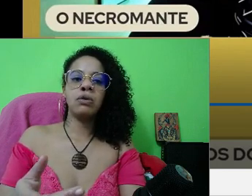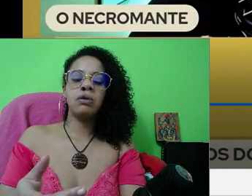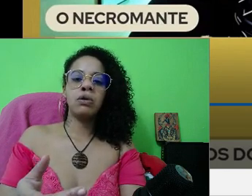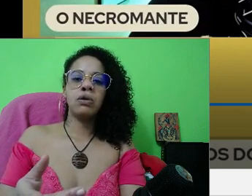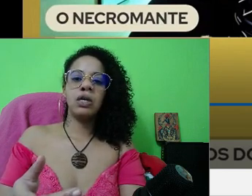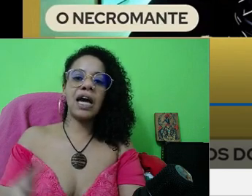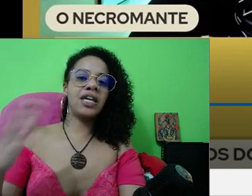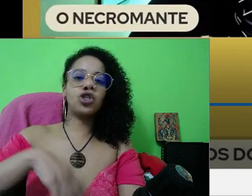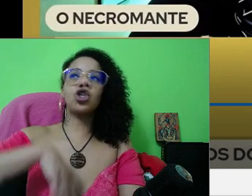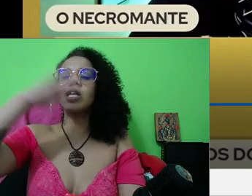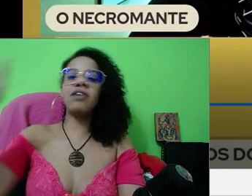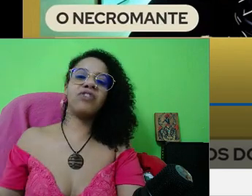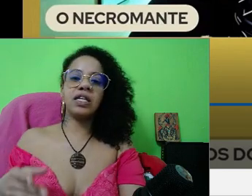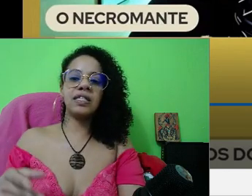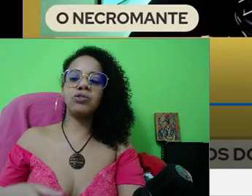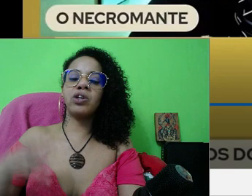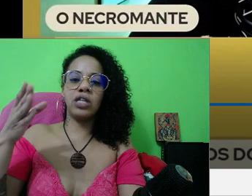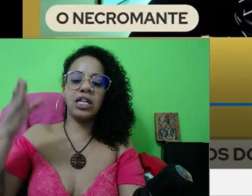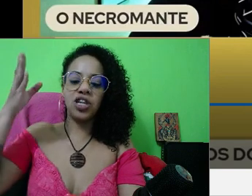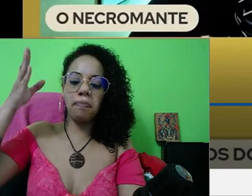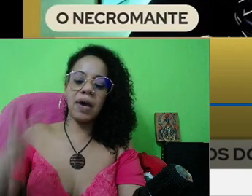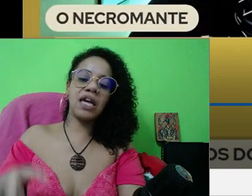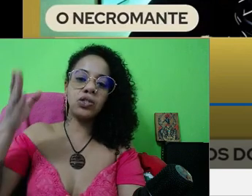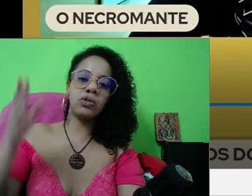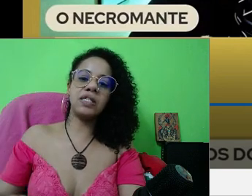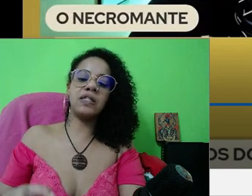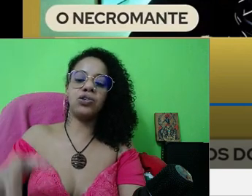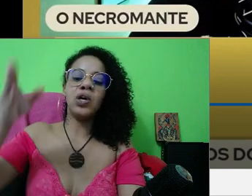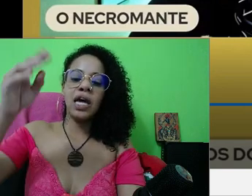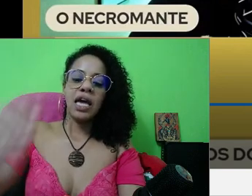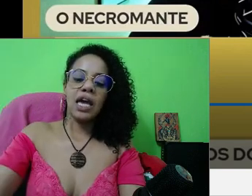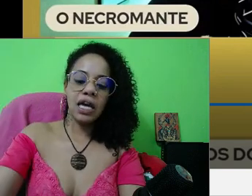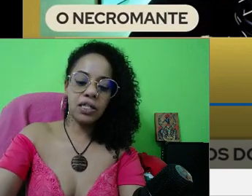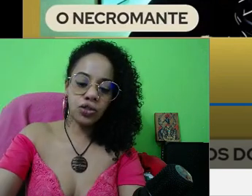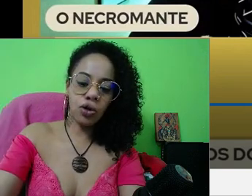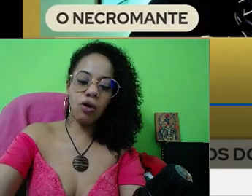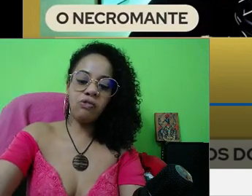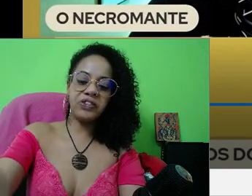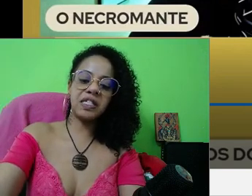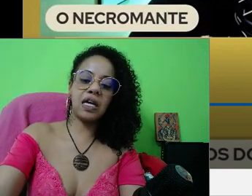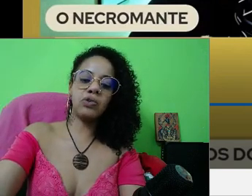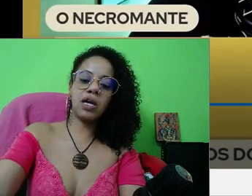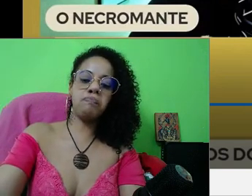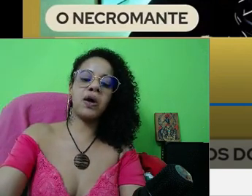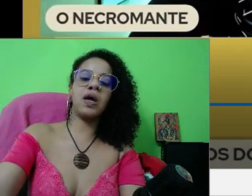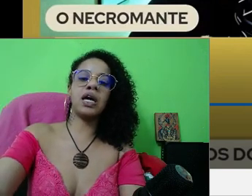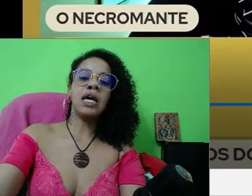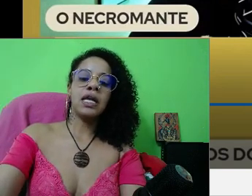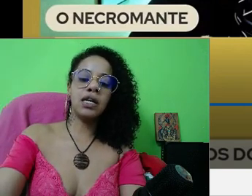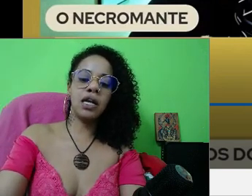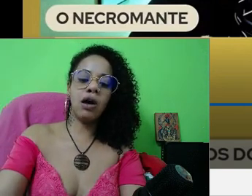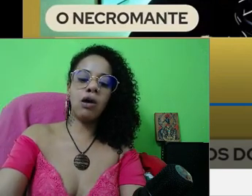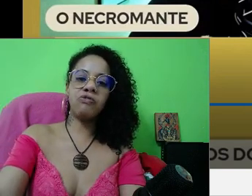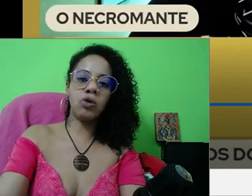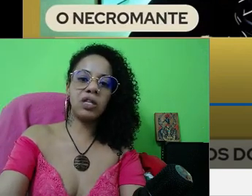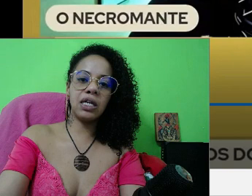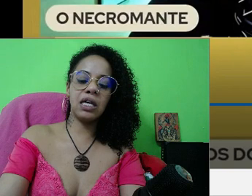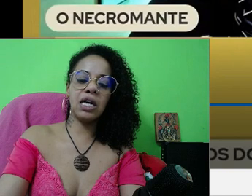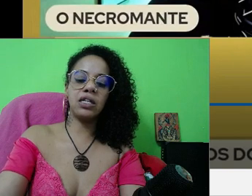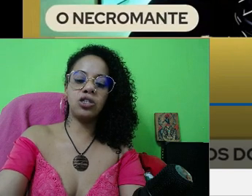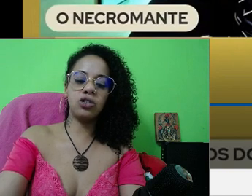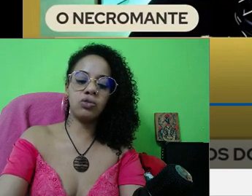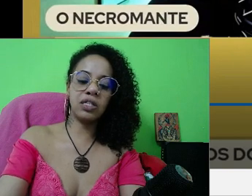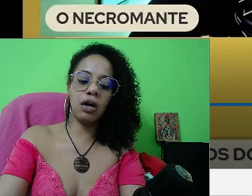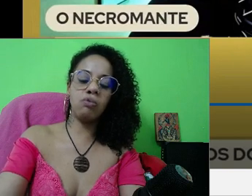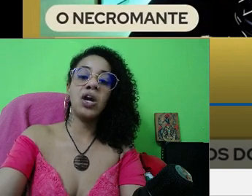eleição E aí toda vez sendo que eu deixei bem escurecido estou fazendo campanha não vou